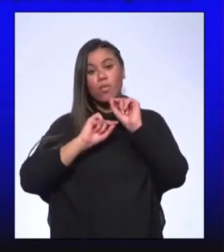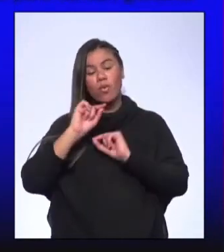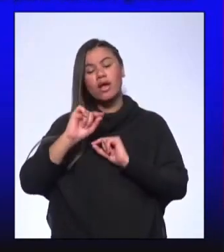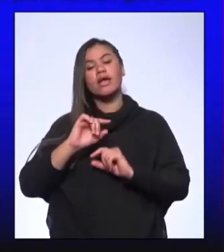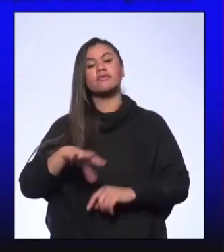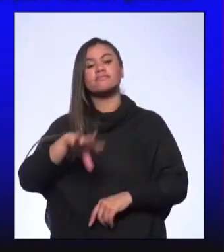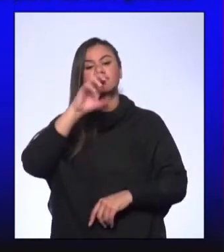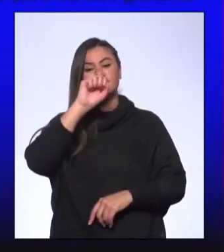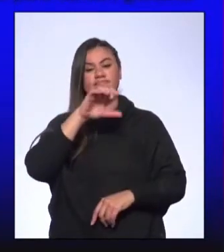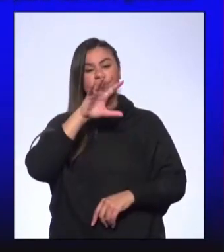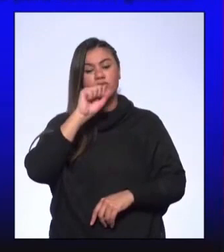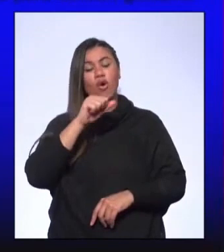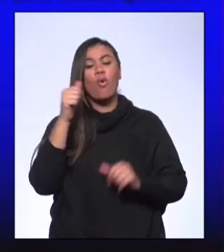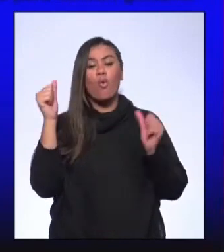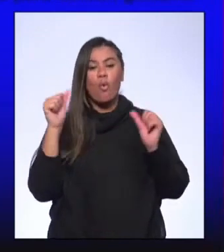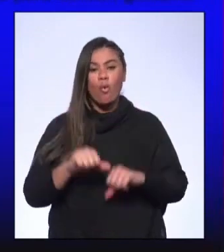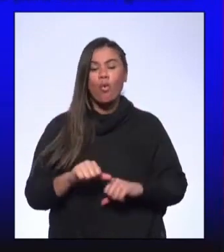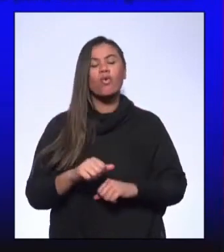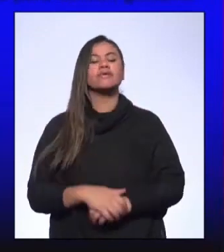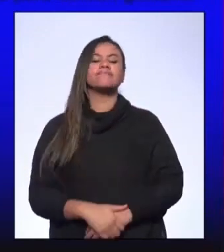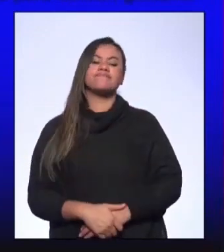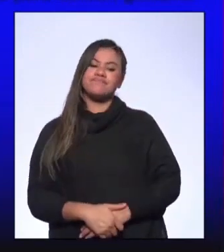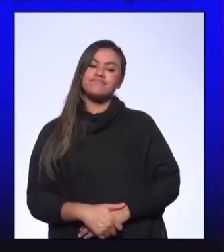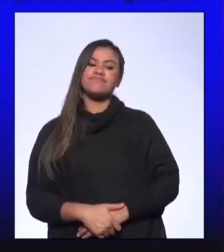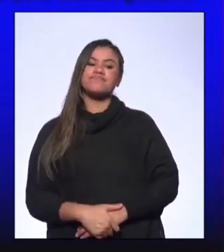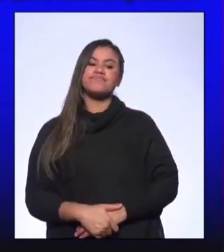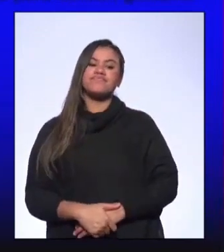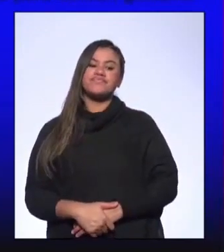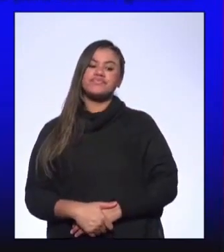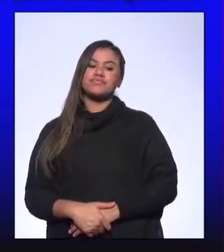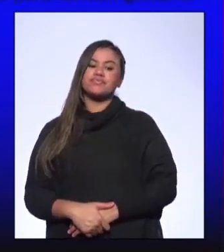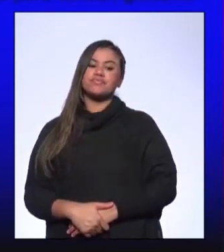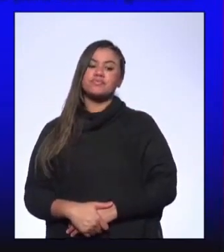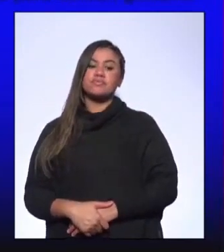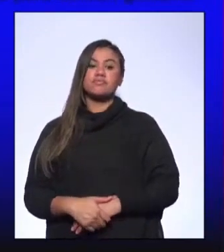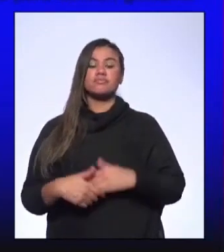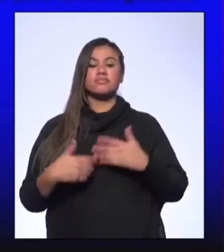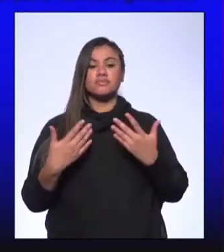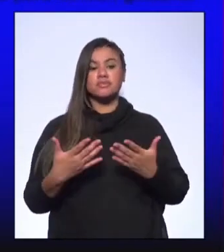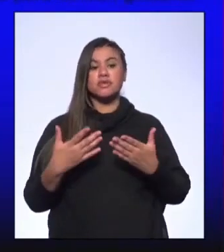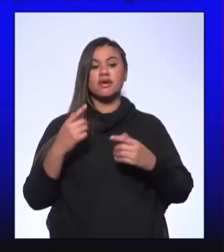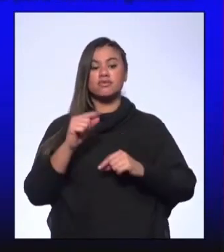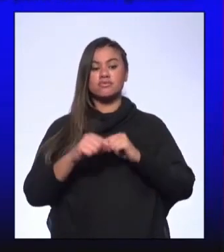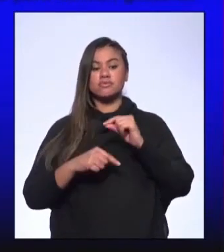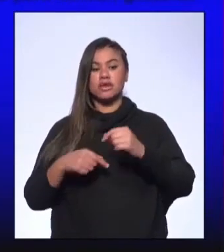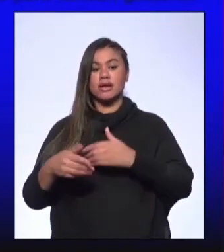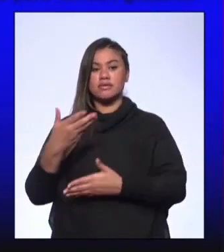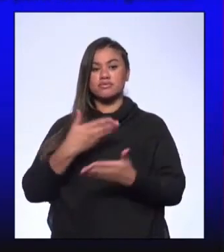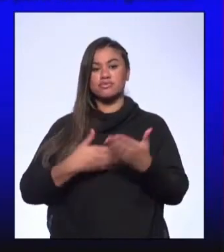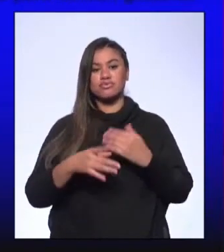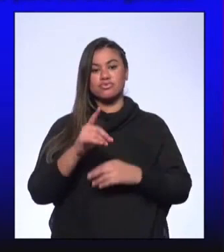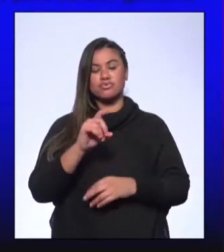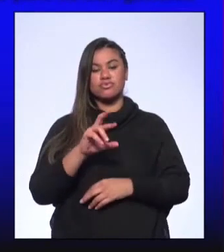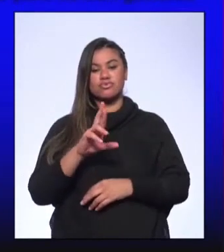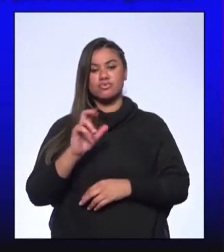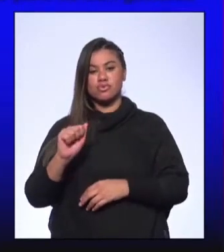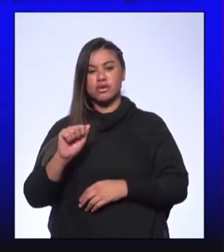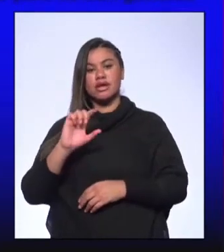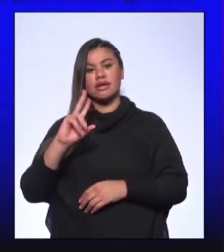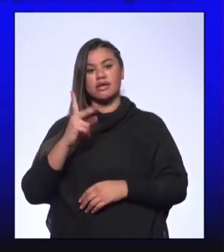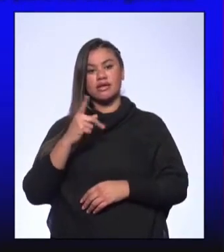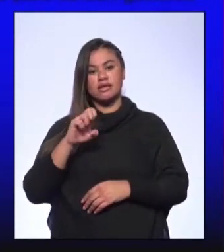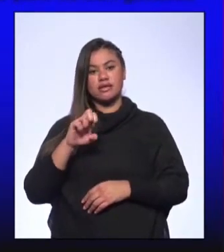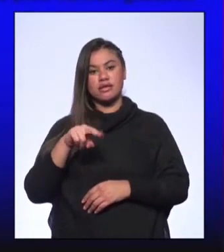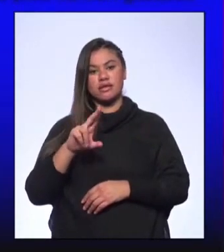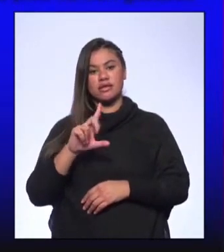síndrome. Aqui eu trago para vocês, quem compartilhou comigo foi a doutora Helena Sato, a